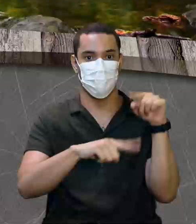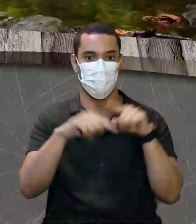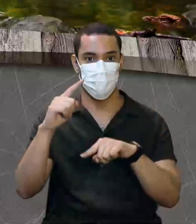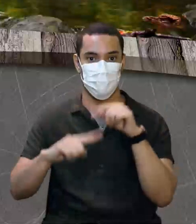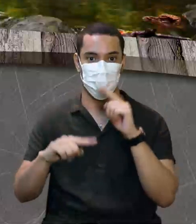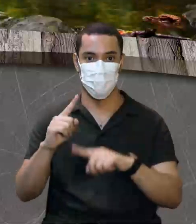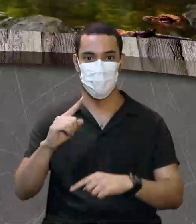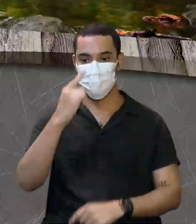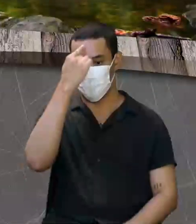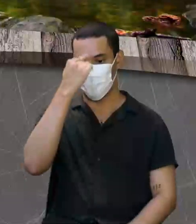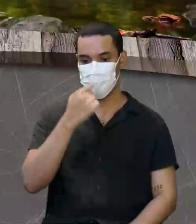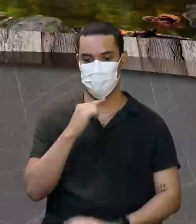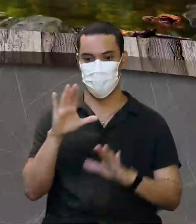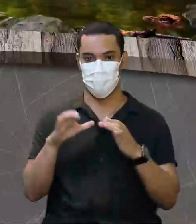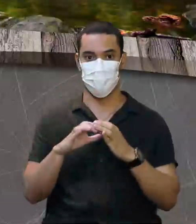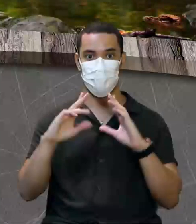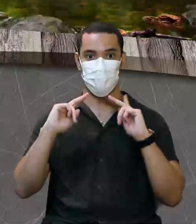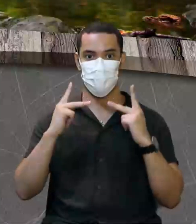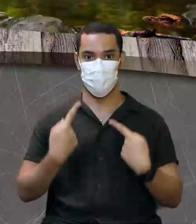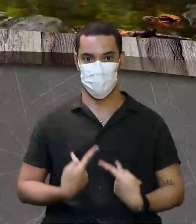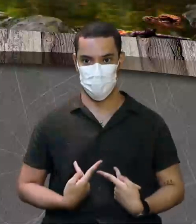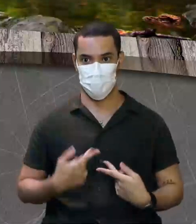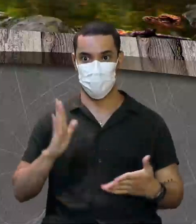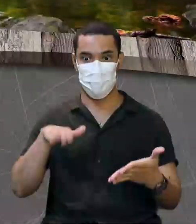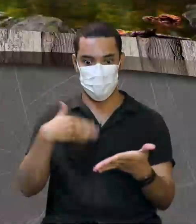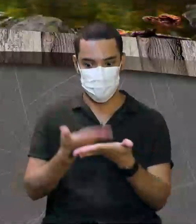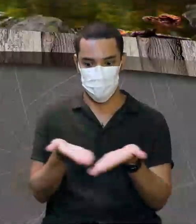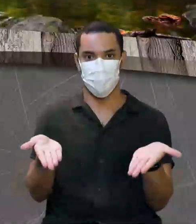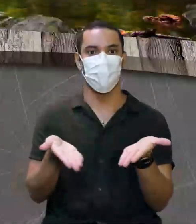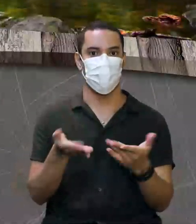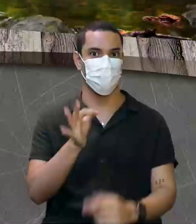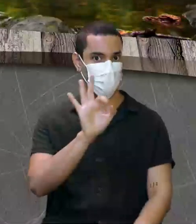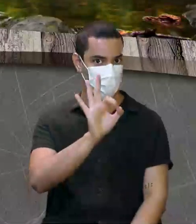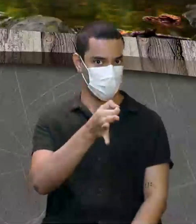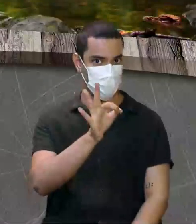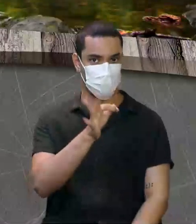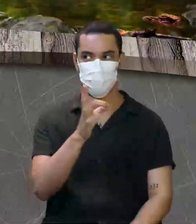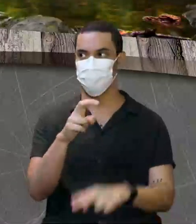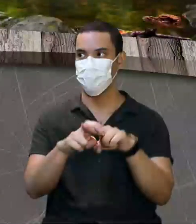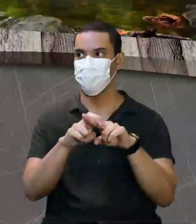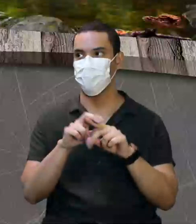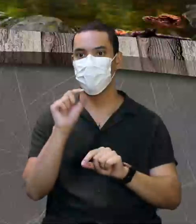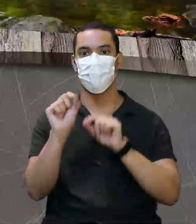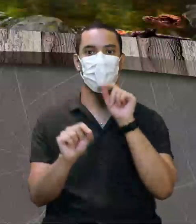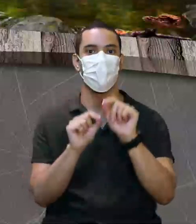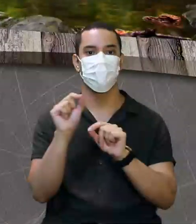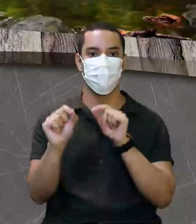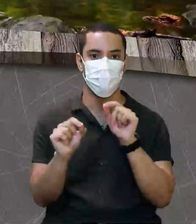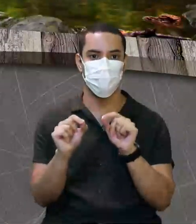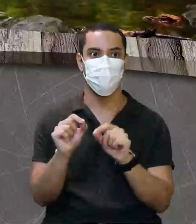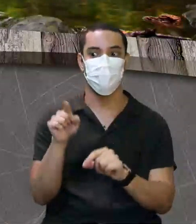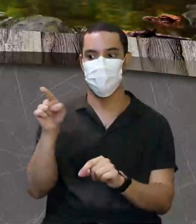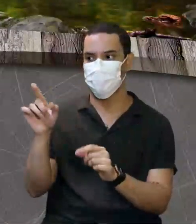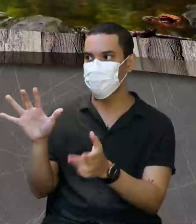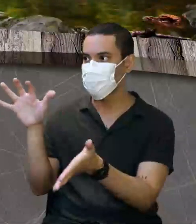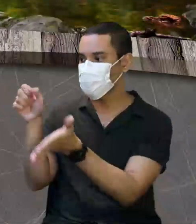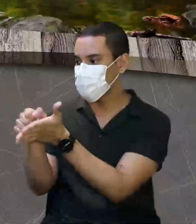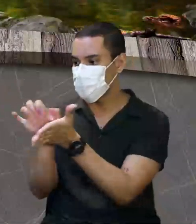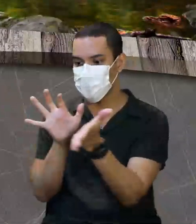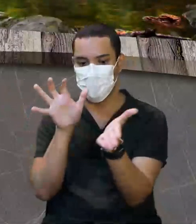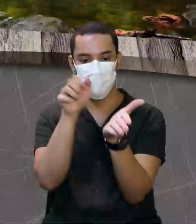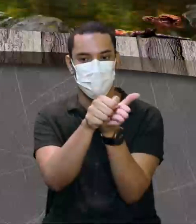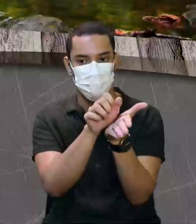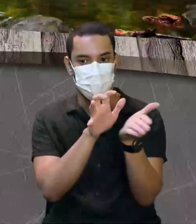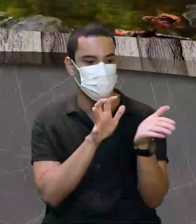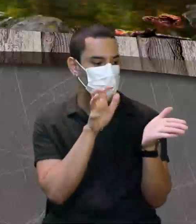espécie humana, tá? Até chegar no que nós somos hoje, certo? Então, esses registros são